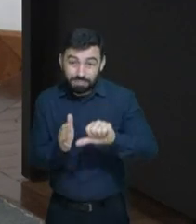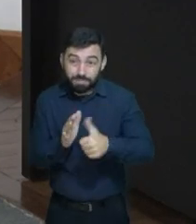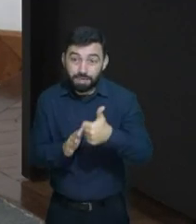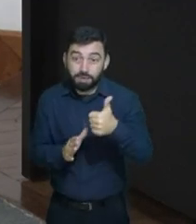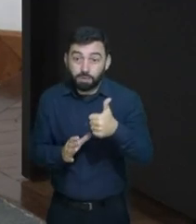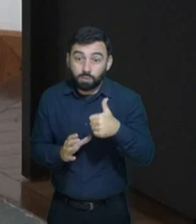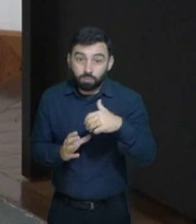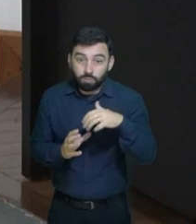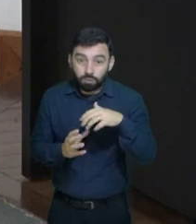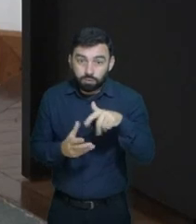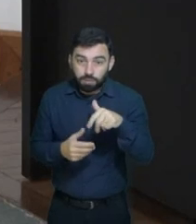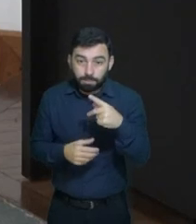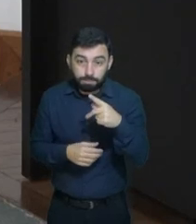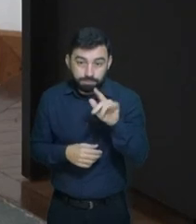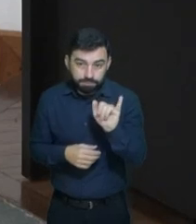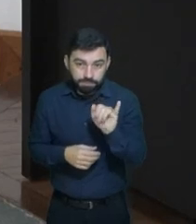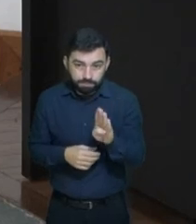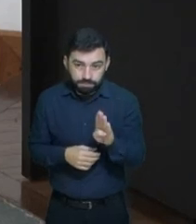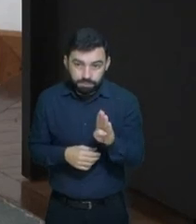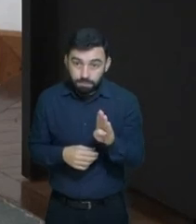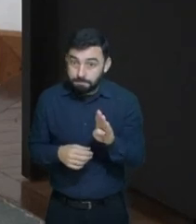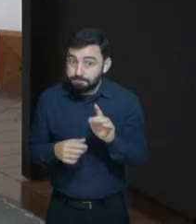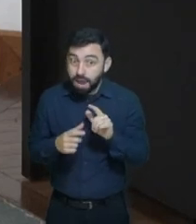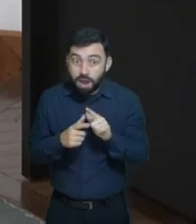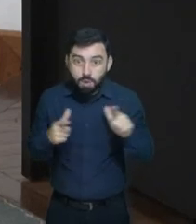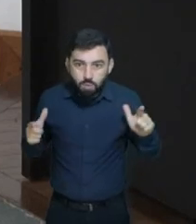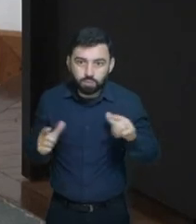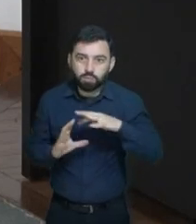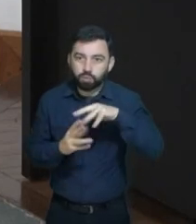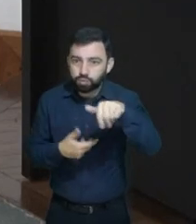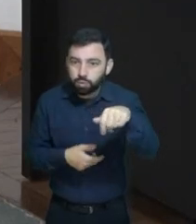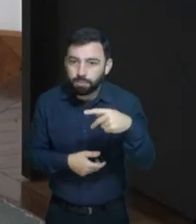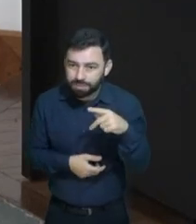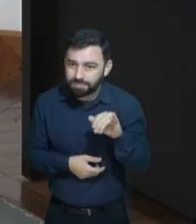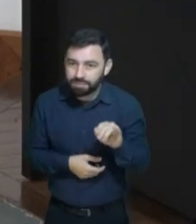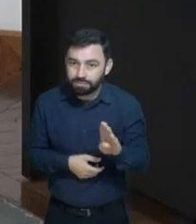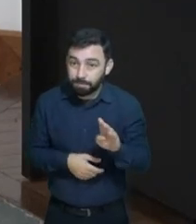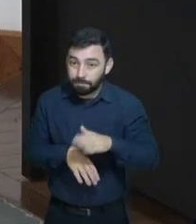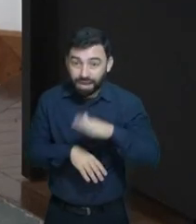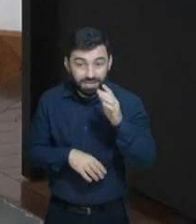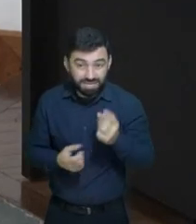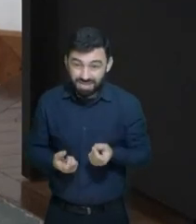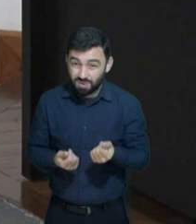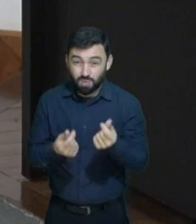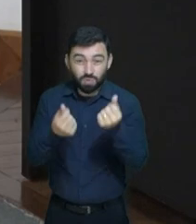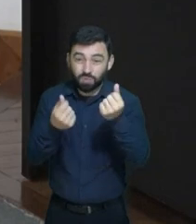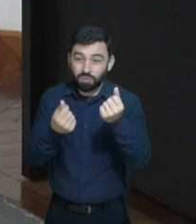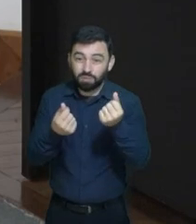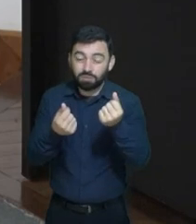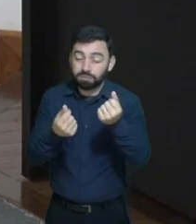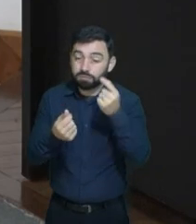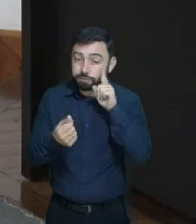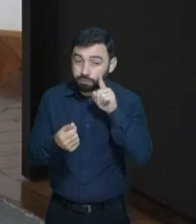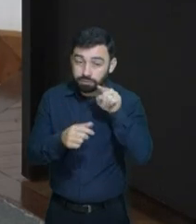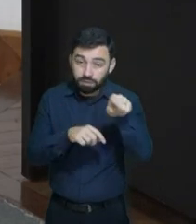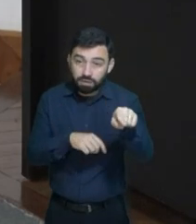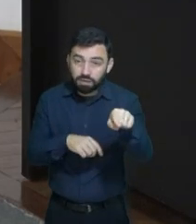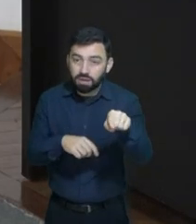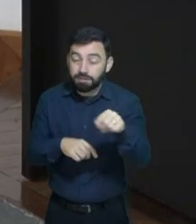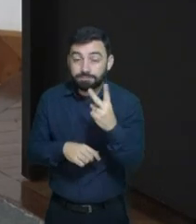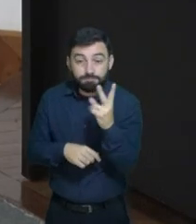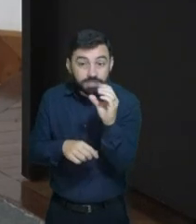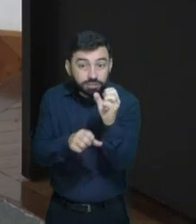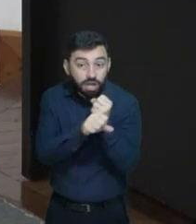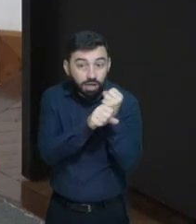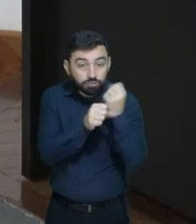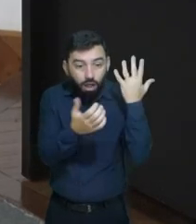né, o PIB maior do mundo, tá, mais rico do mundo, vamos dizer assim, certo?